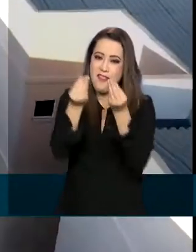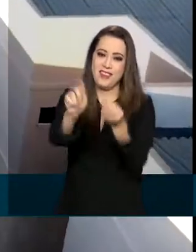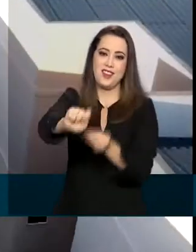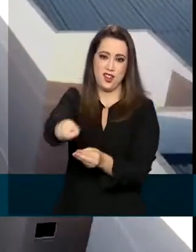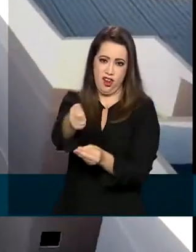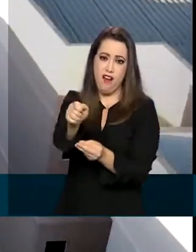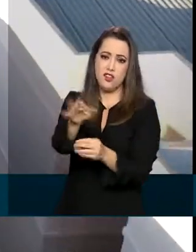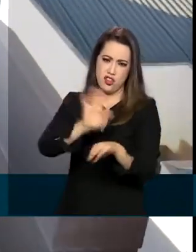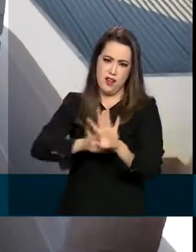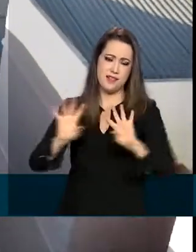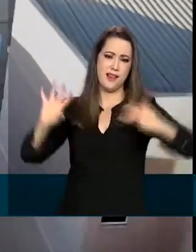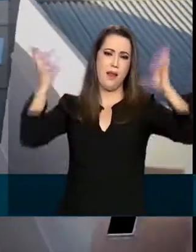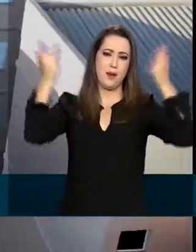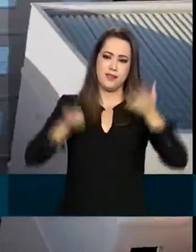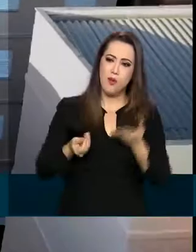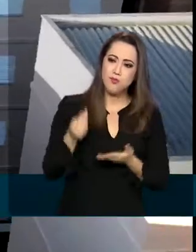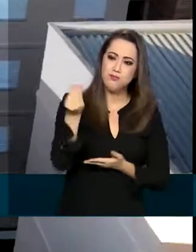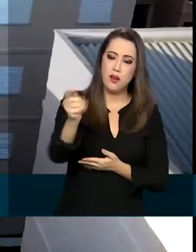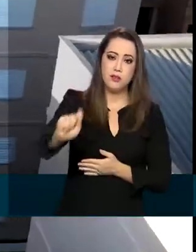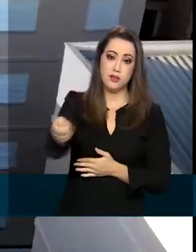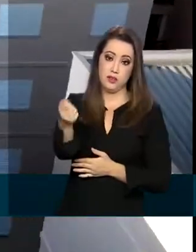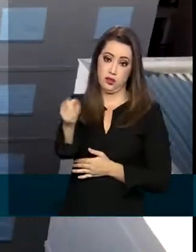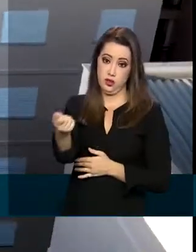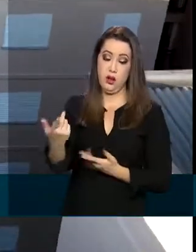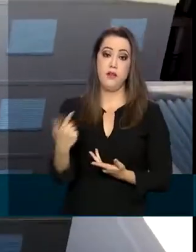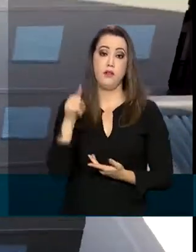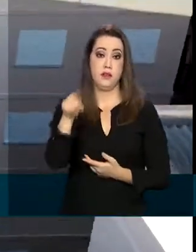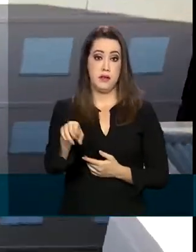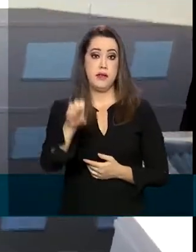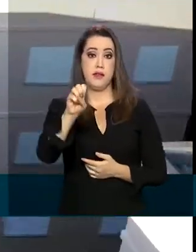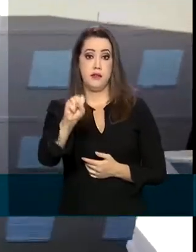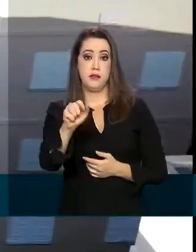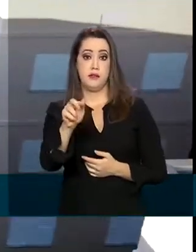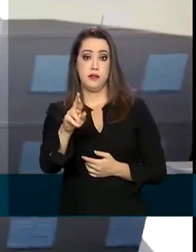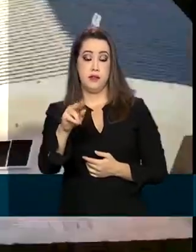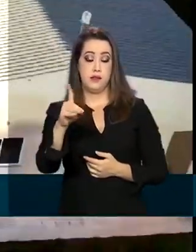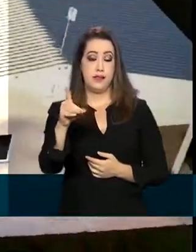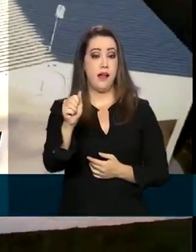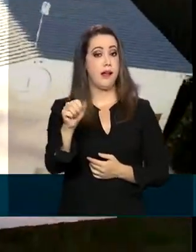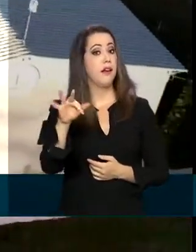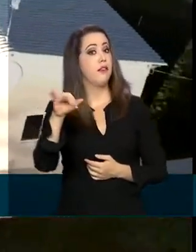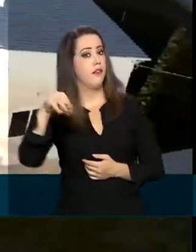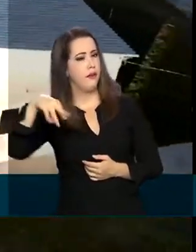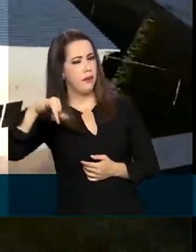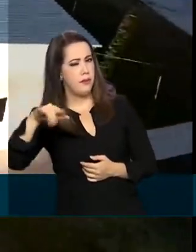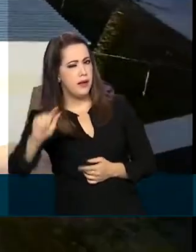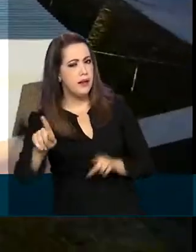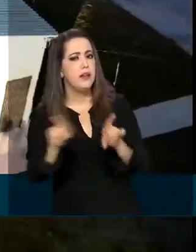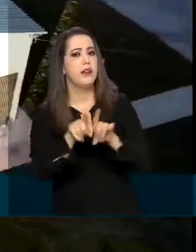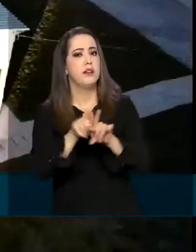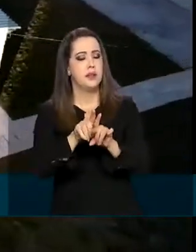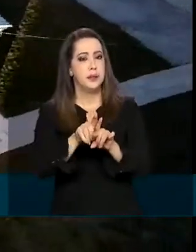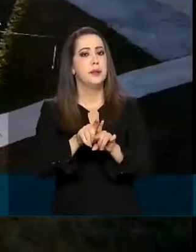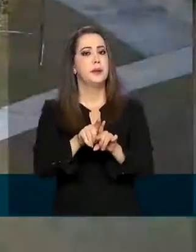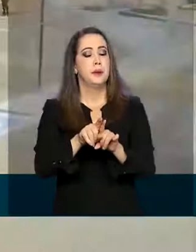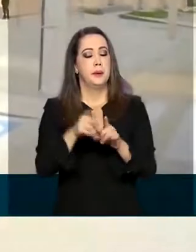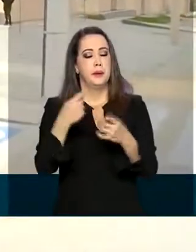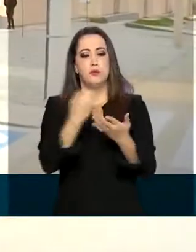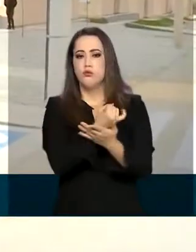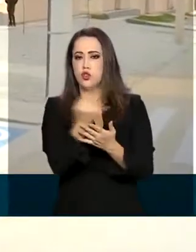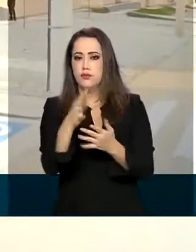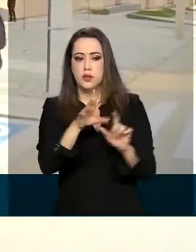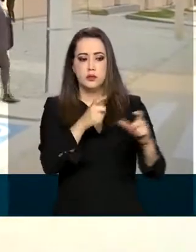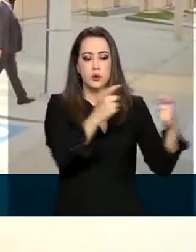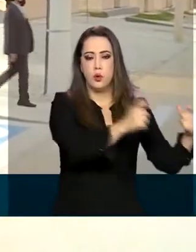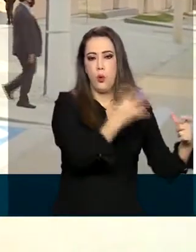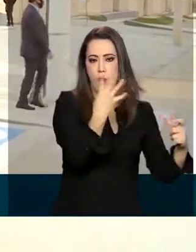moradores dos condomínios residenciais Sagrada Família, Nossa Senhora Auxiliadora, Ebenezer e Moriá,